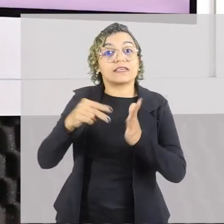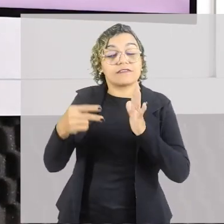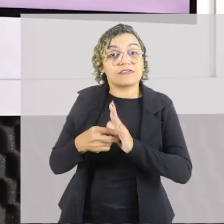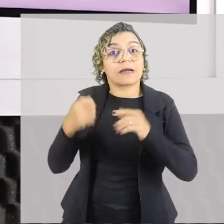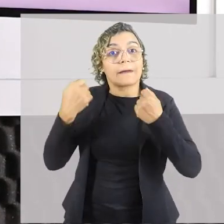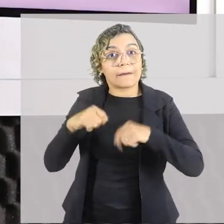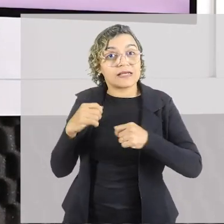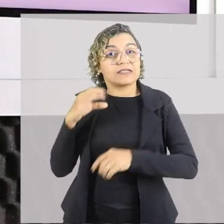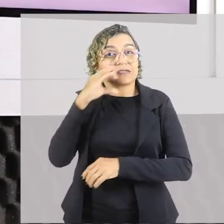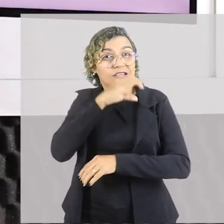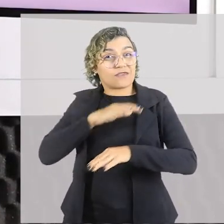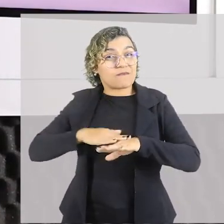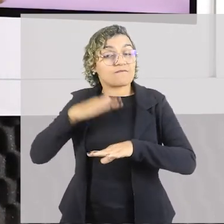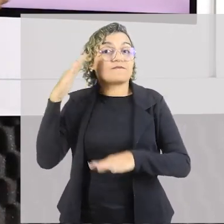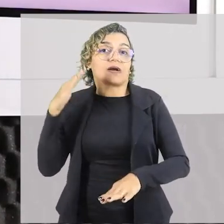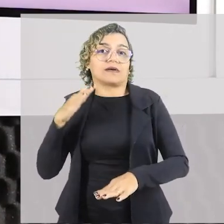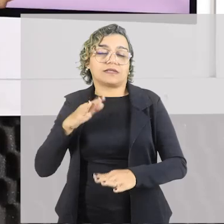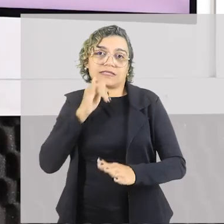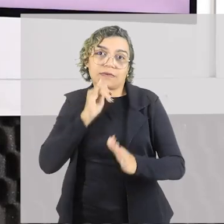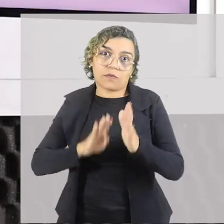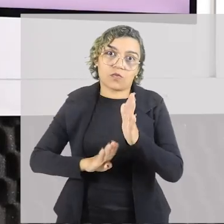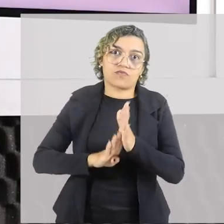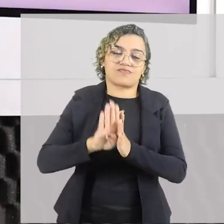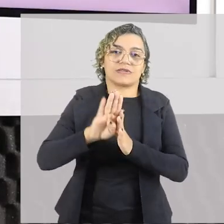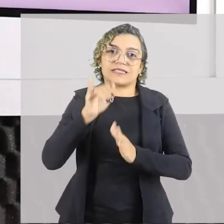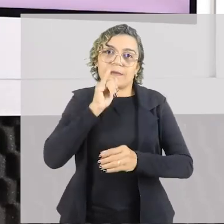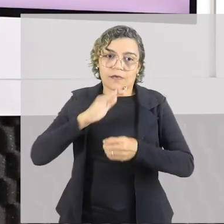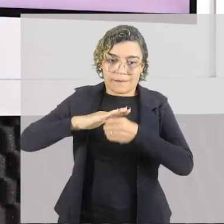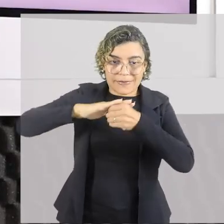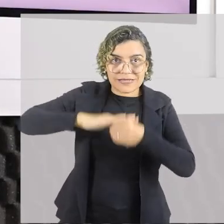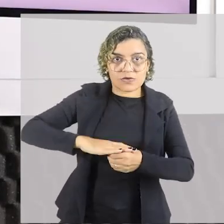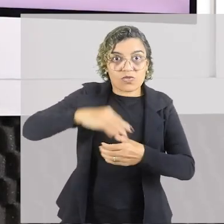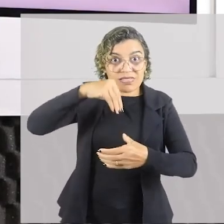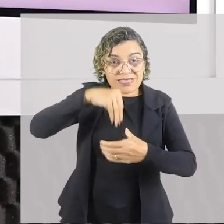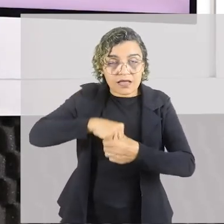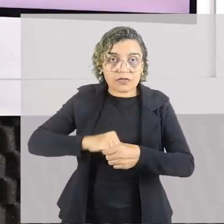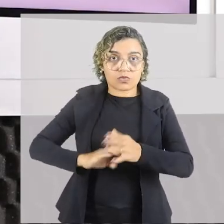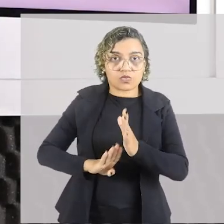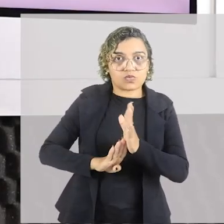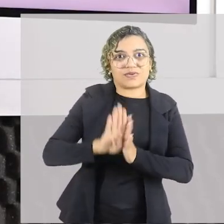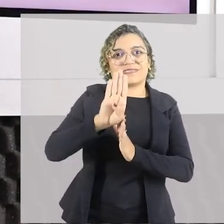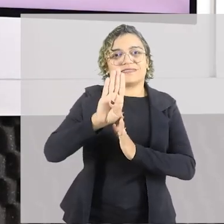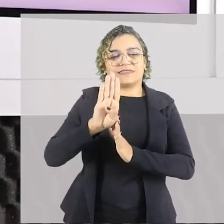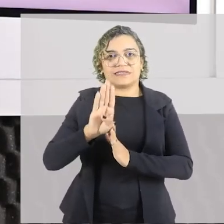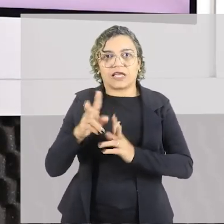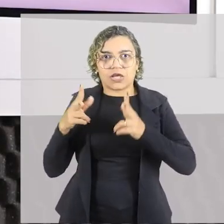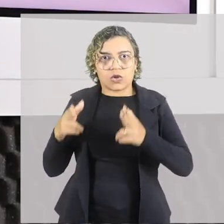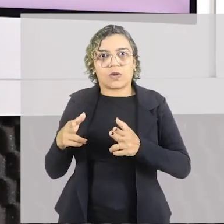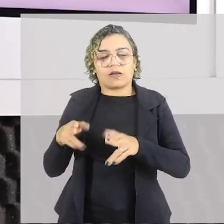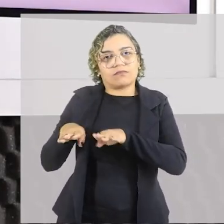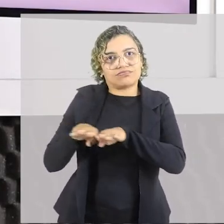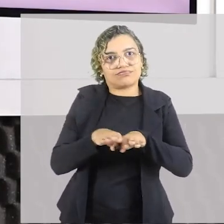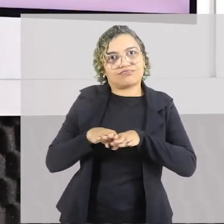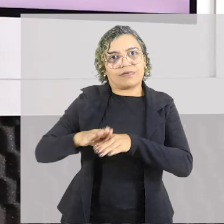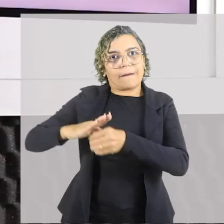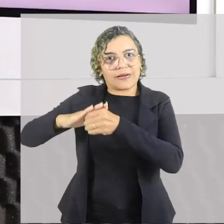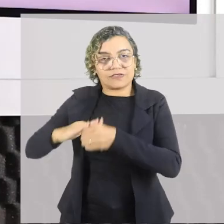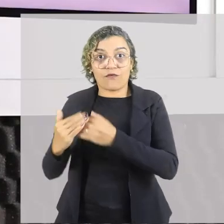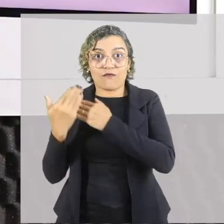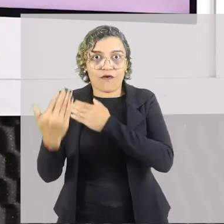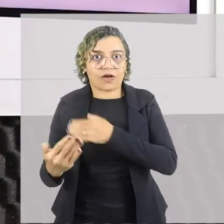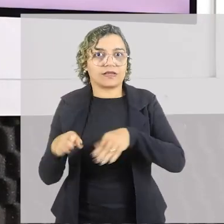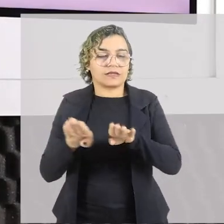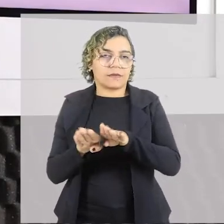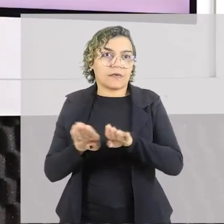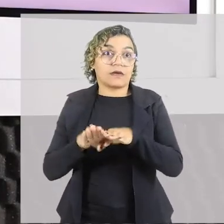essa água, para aumentar mais essa pressão interna e igualar as pressões. Isso quer dizer que eu só vou conseguir